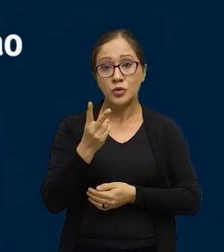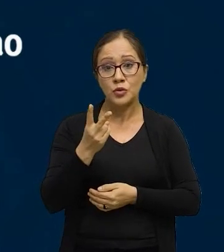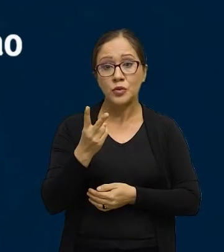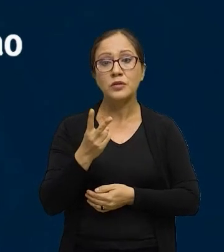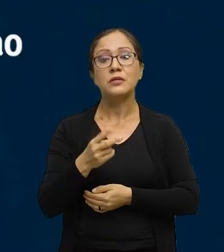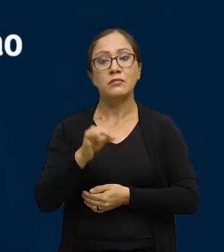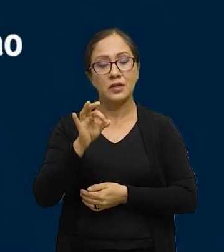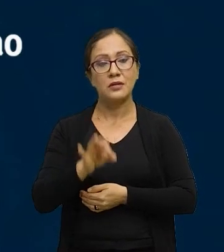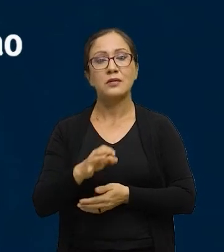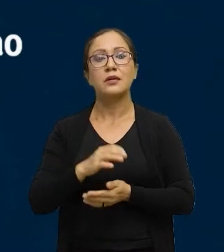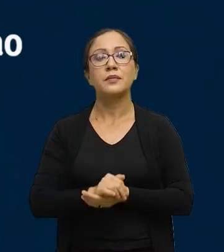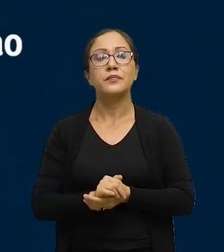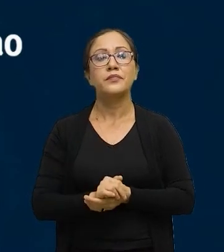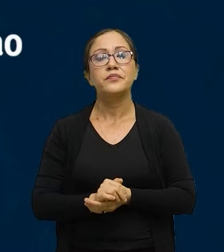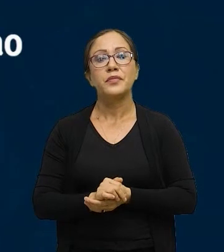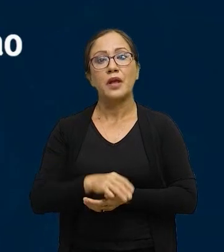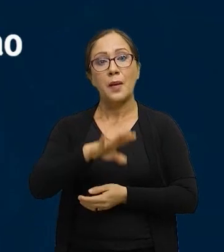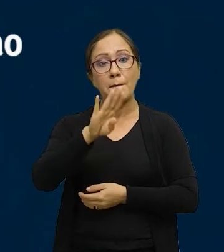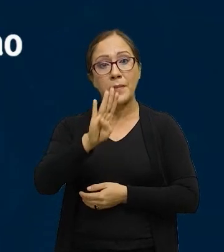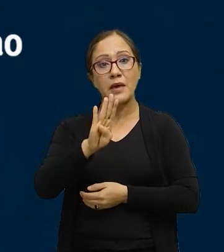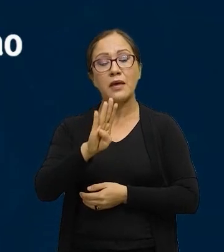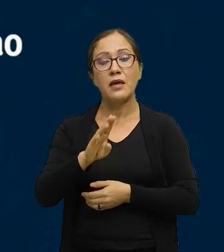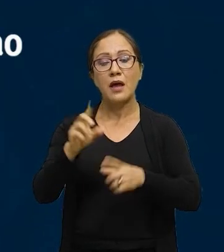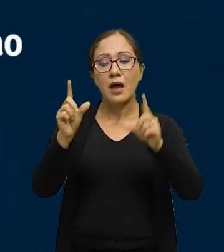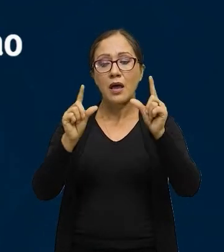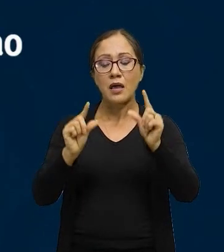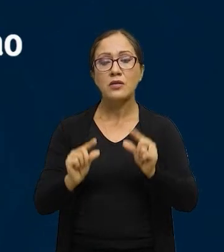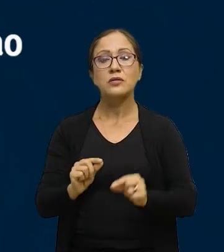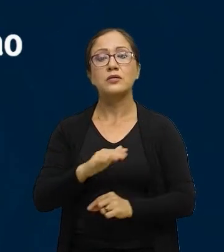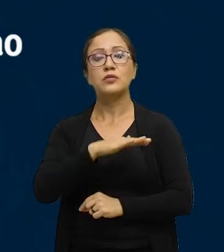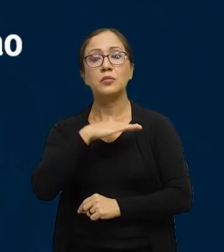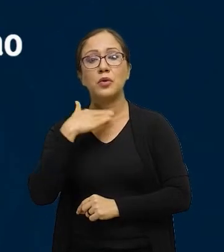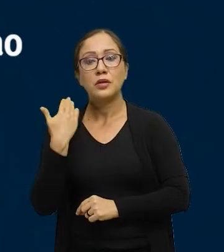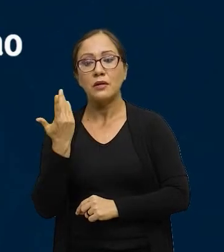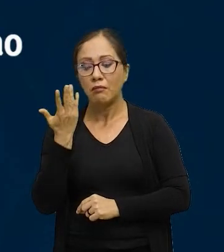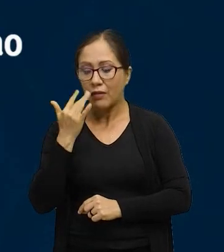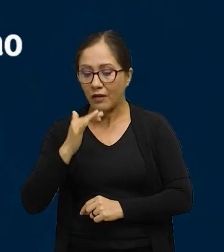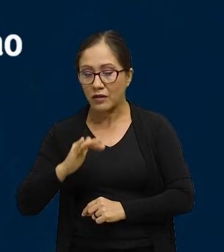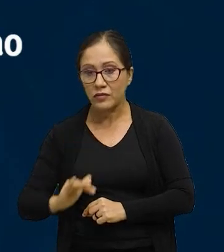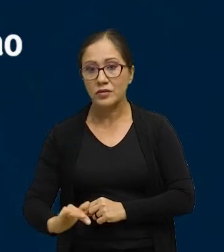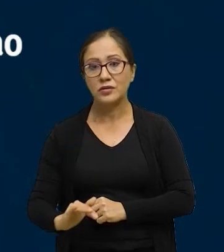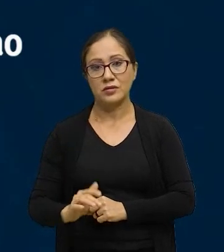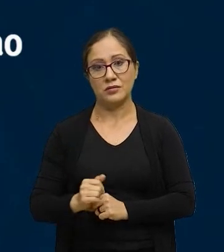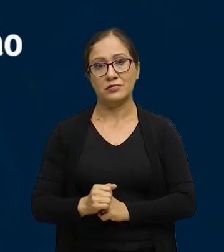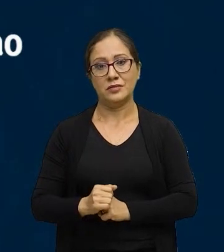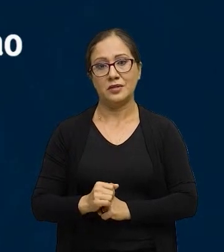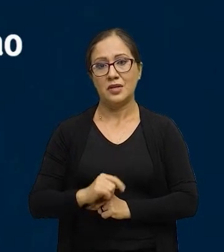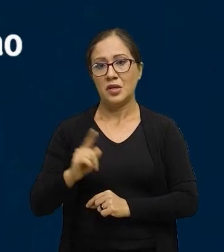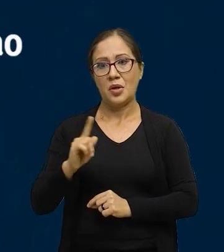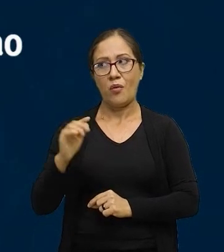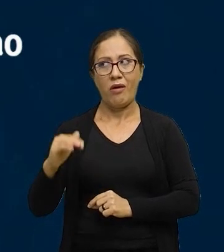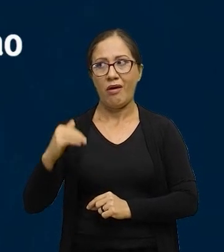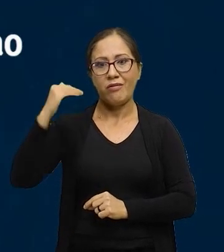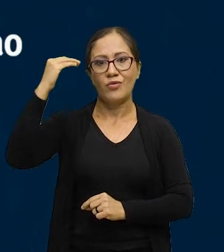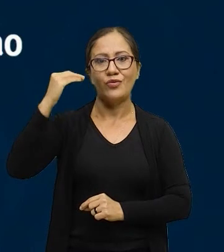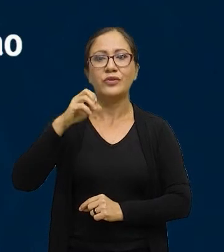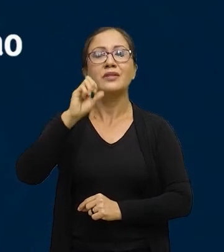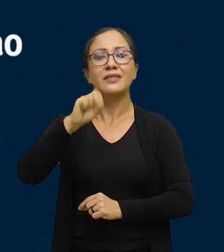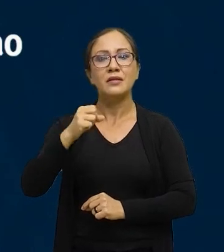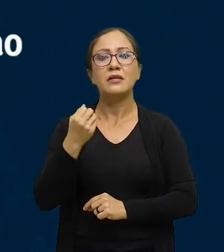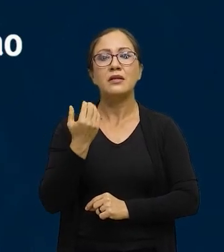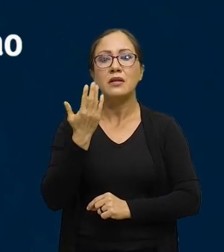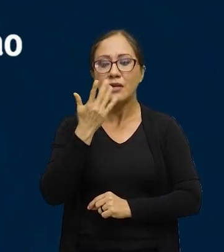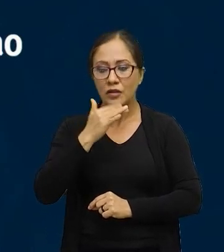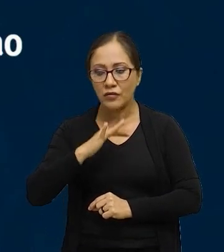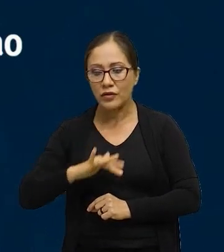A redução da mortalidade adulta. Fala-se de mortalidade, mas não adulta, e sim